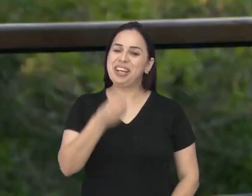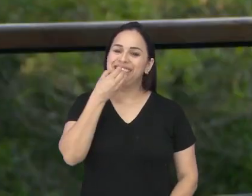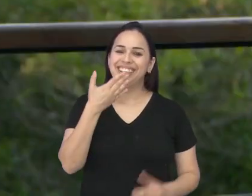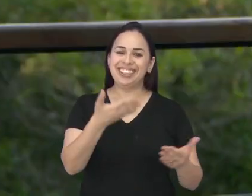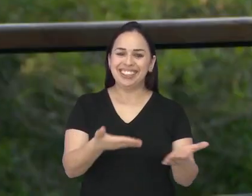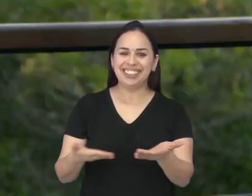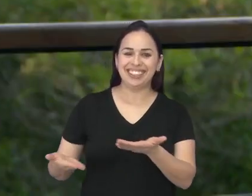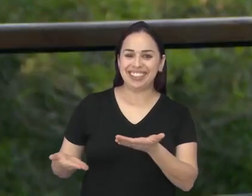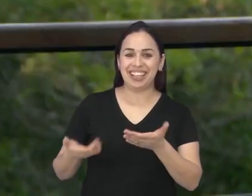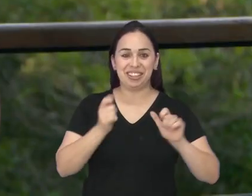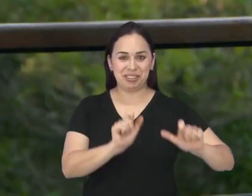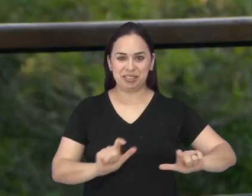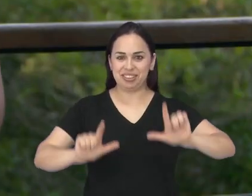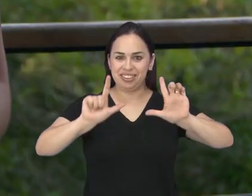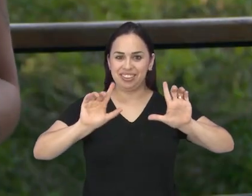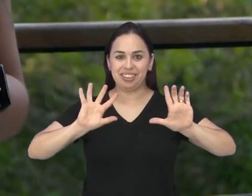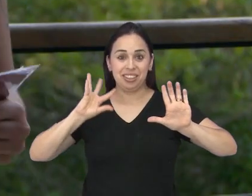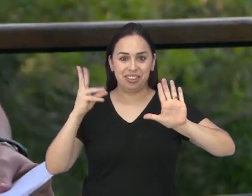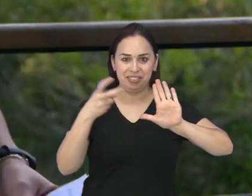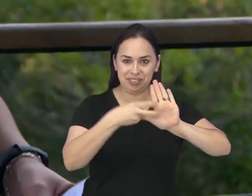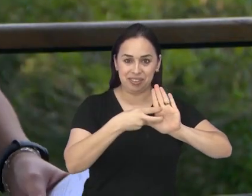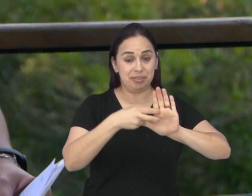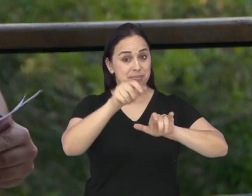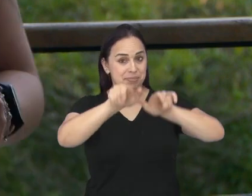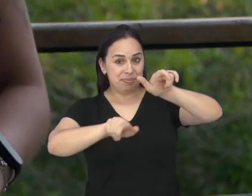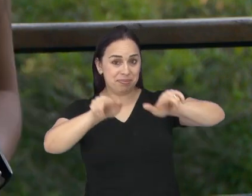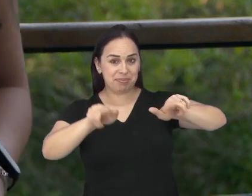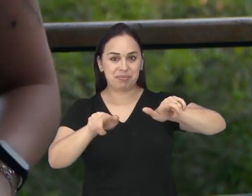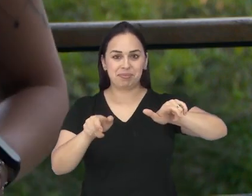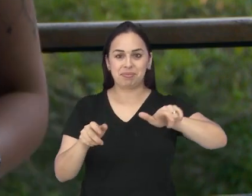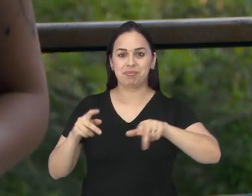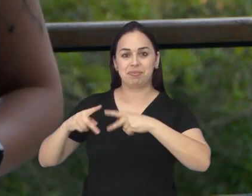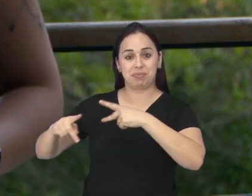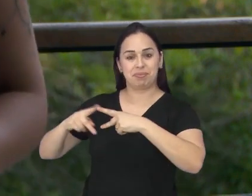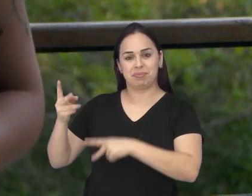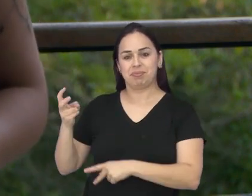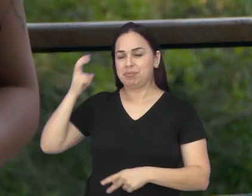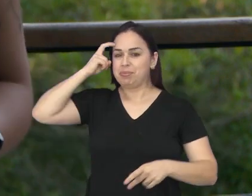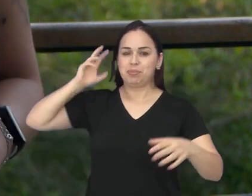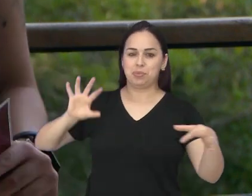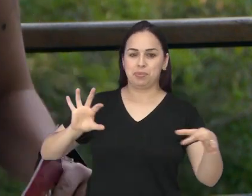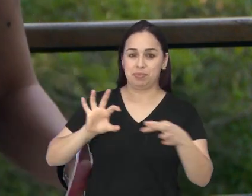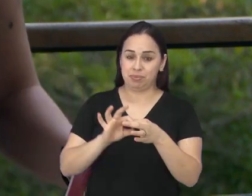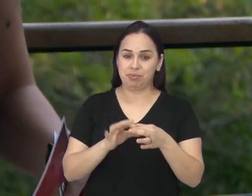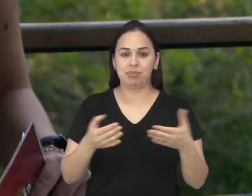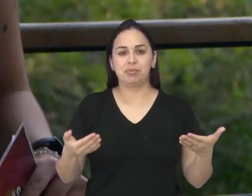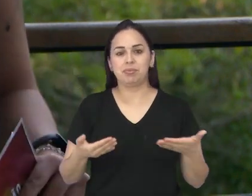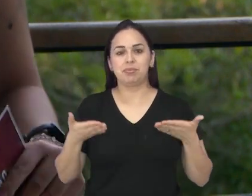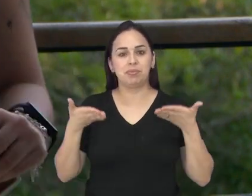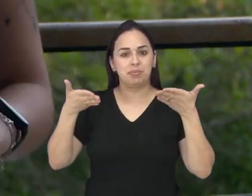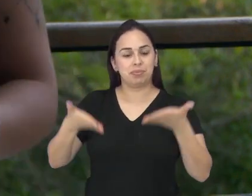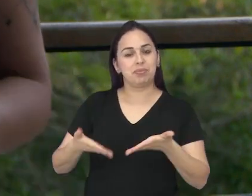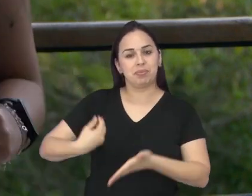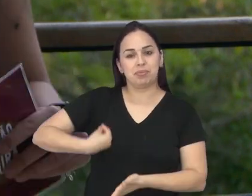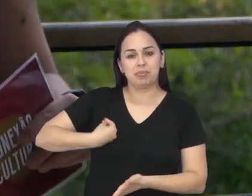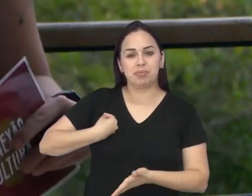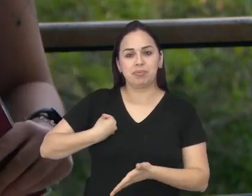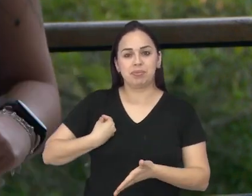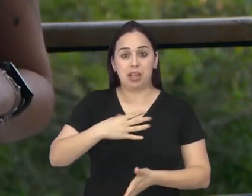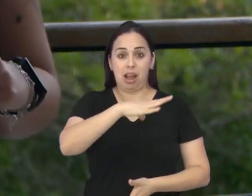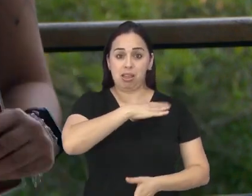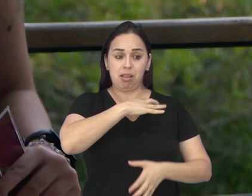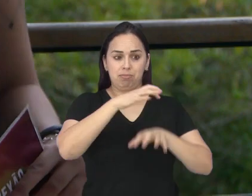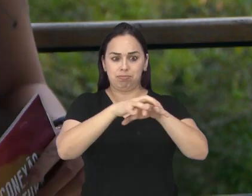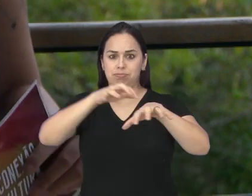Seja bem-vindo a mais o Conexão Cultura, o programa que conecta você à cultura em São José dos Campos. E hoje a gente está num lugar que fica afastado